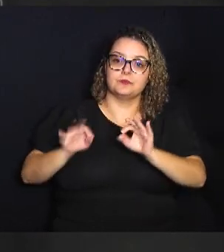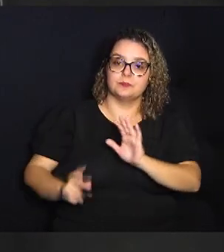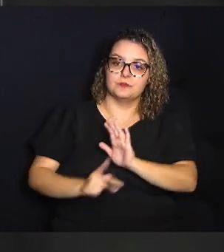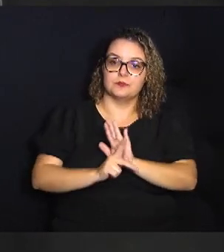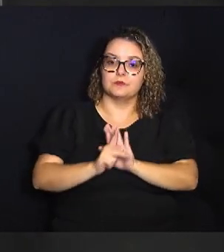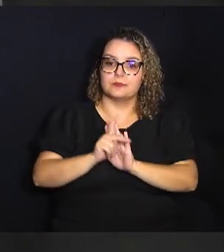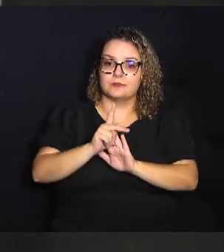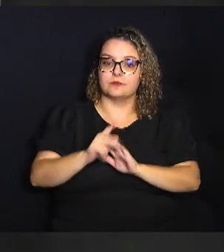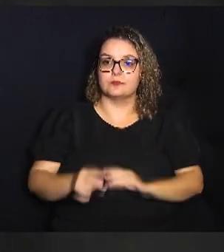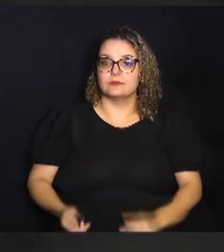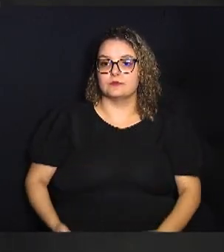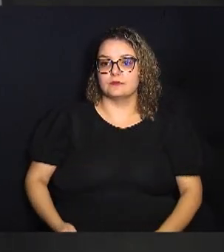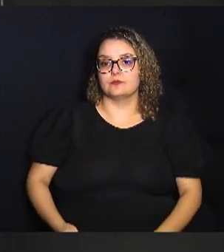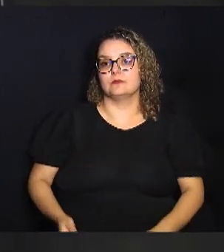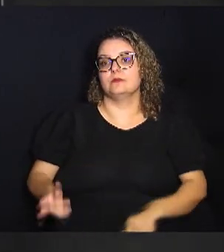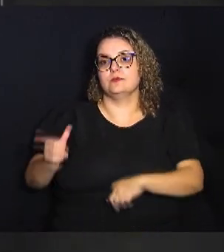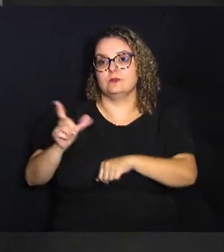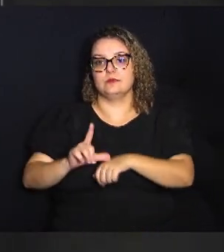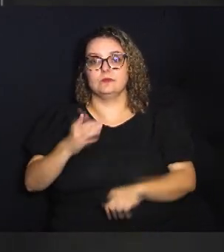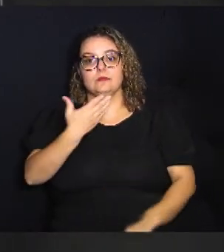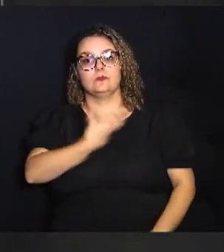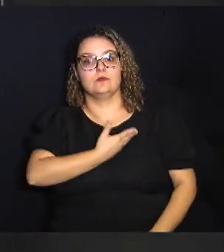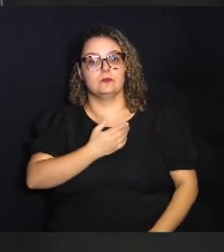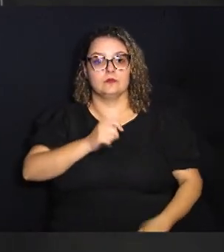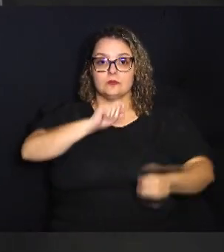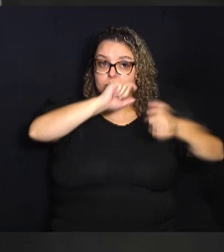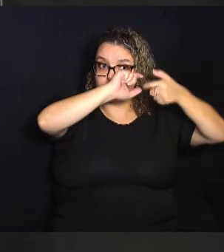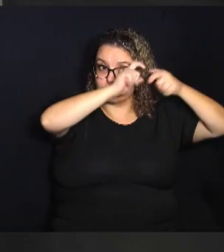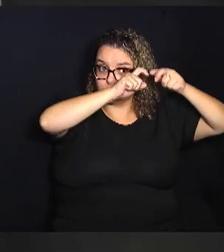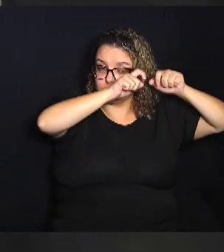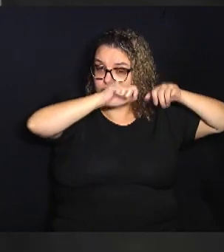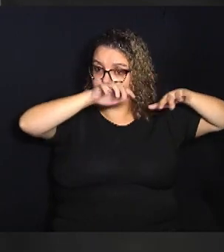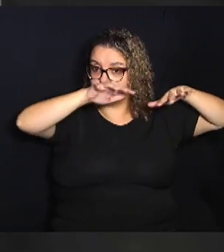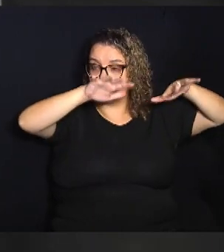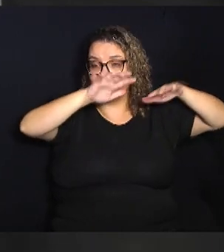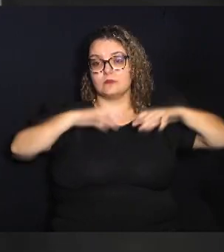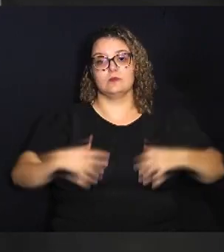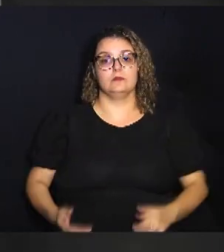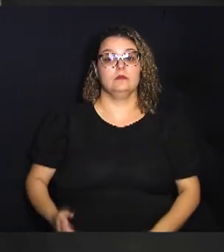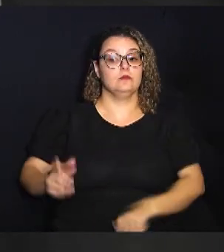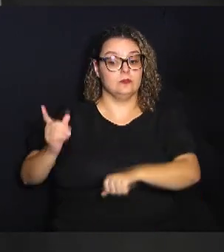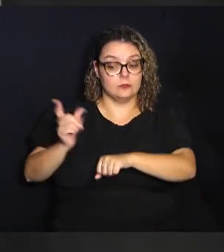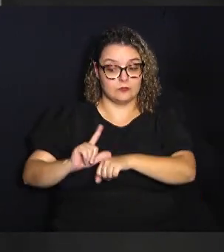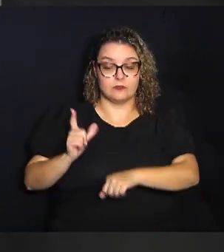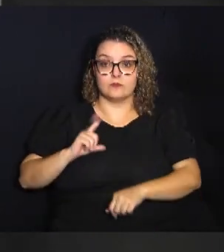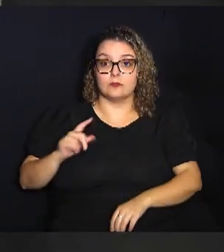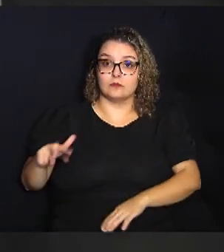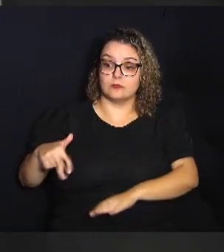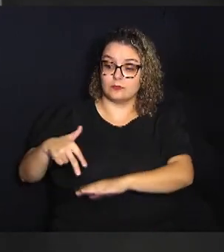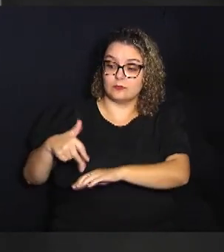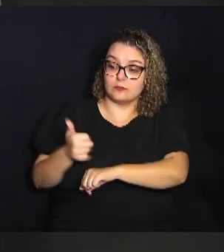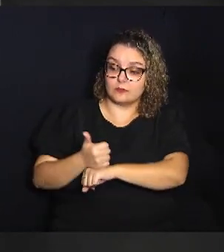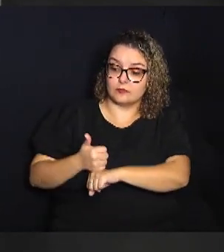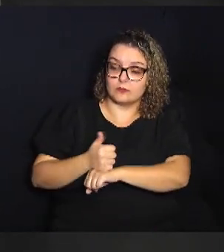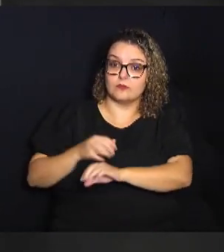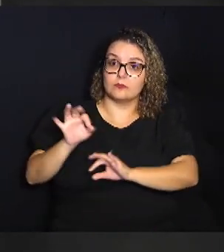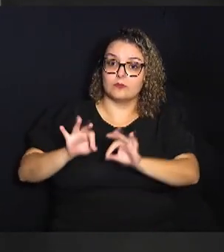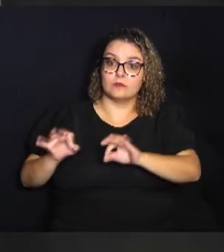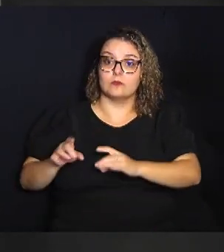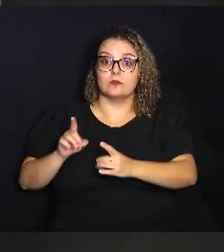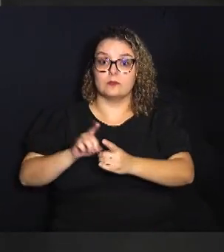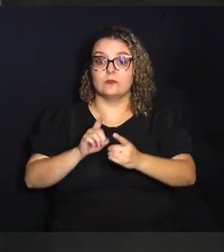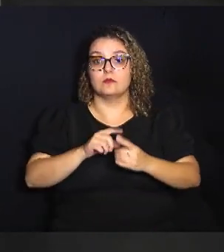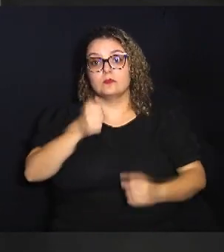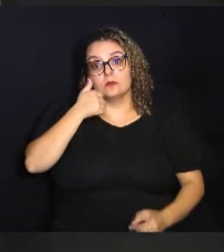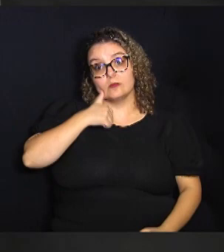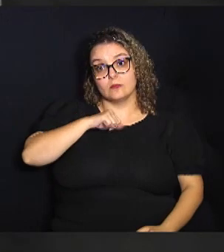o comércio amigo do autista. Sim. Então, para que o comércio tenha um funcionário preparado para atender uma